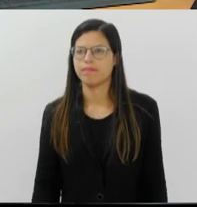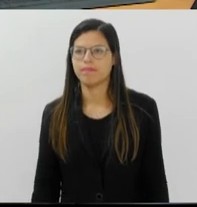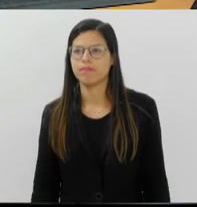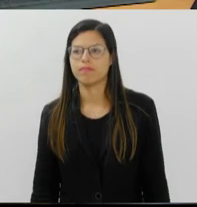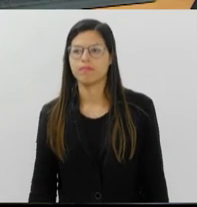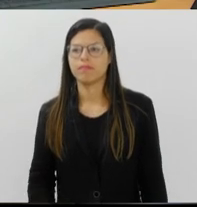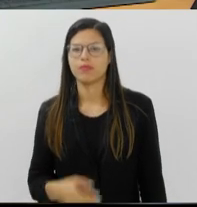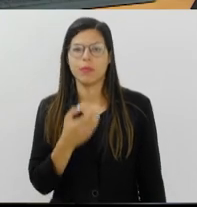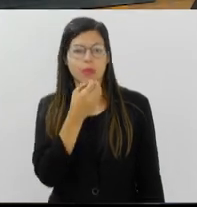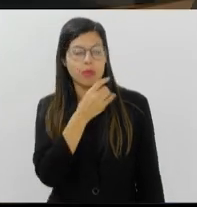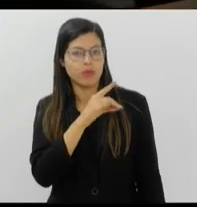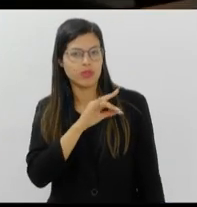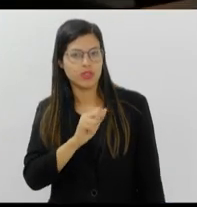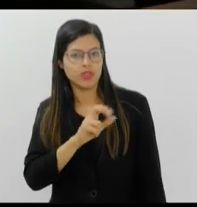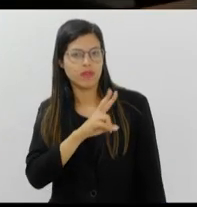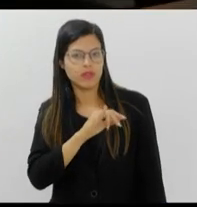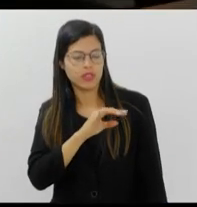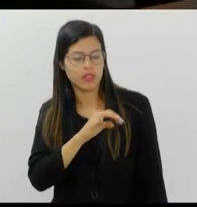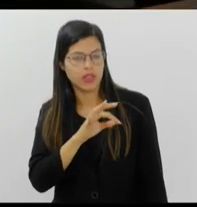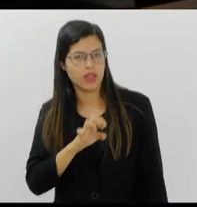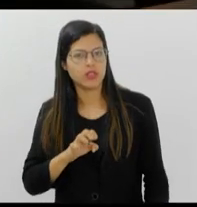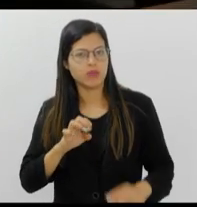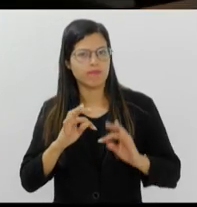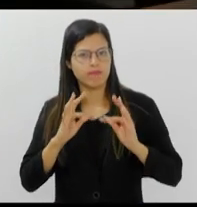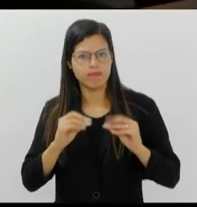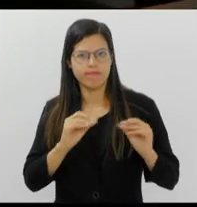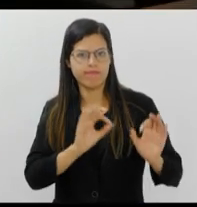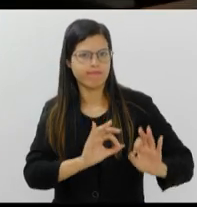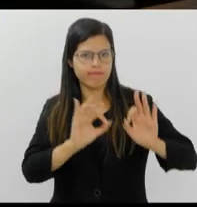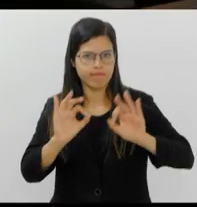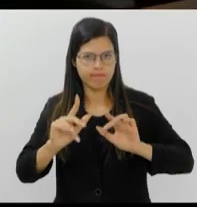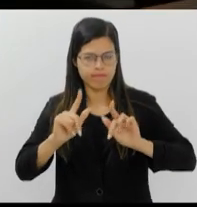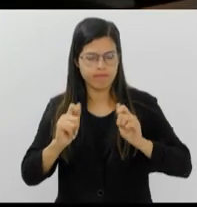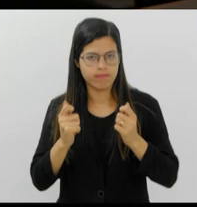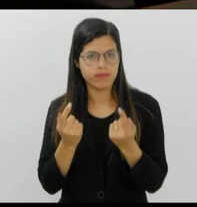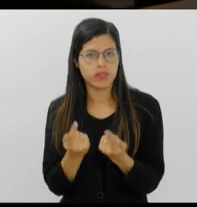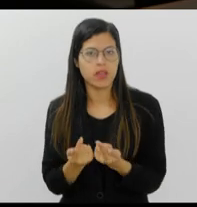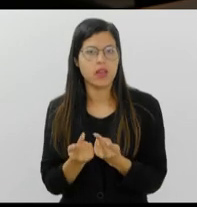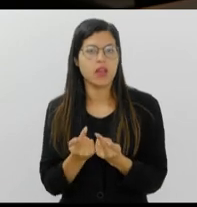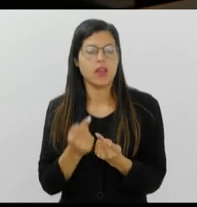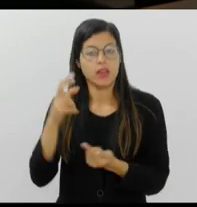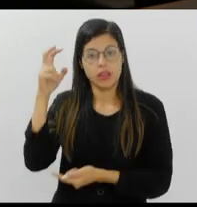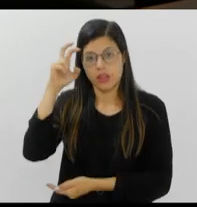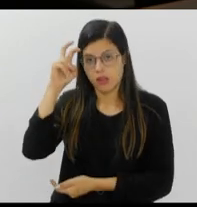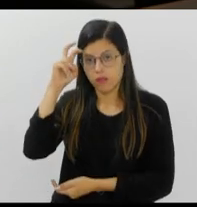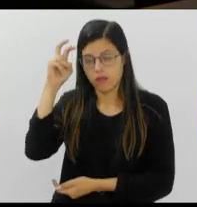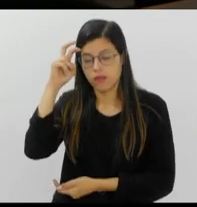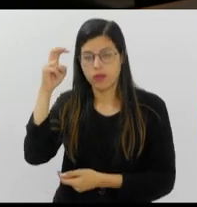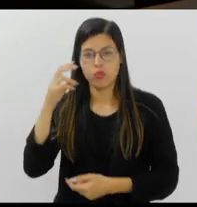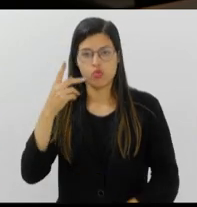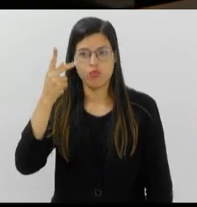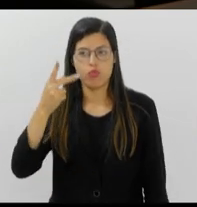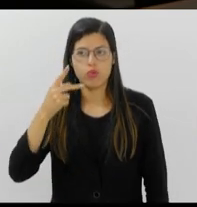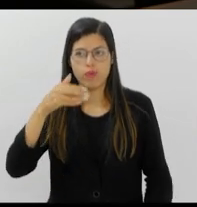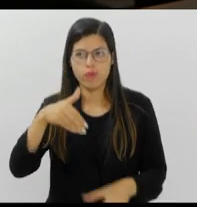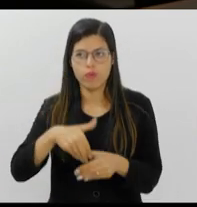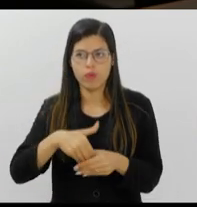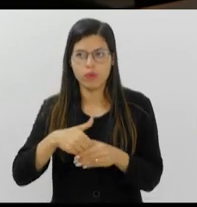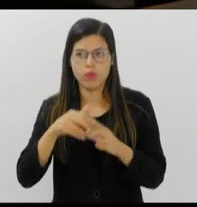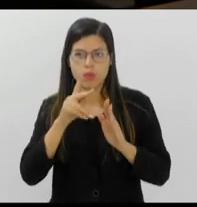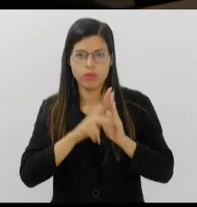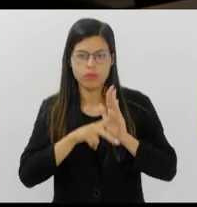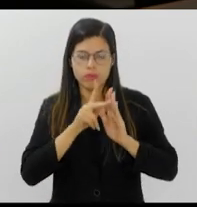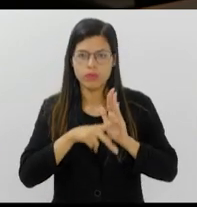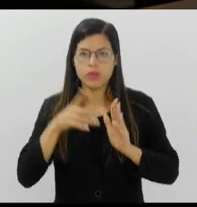Olá, bom dia Vicente, bom dia a todos que acompanham a TV Alerj. Na sessão desta quinta-feira, os parlamentares votam o projeto do deputado